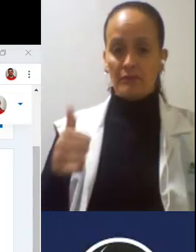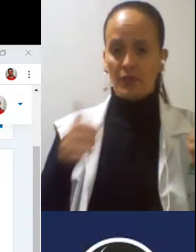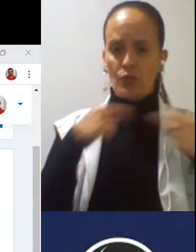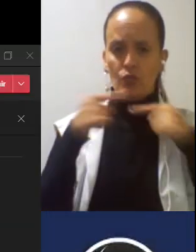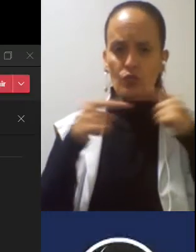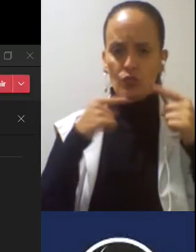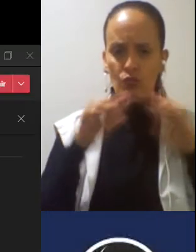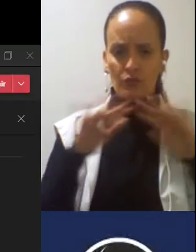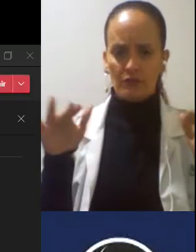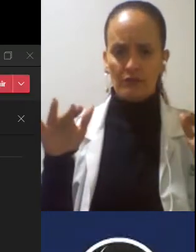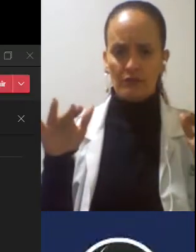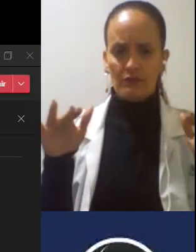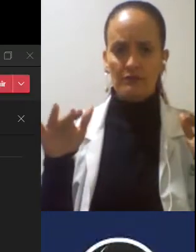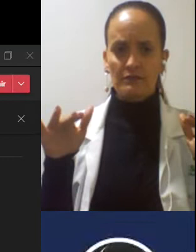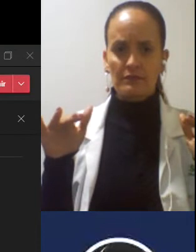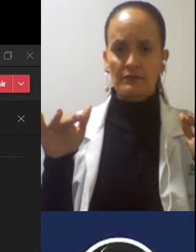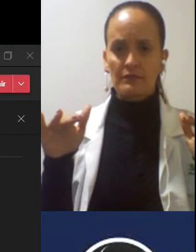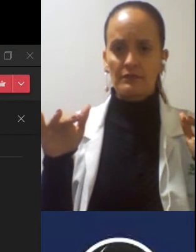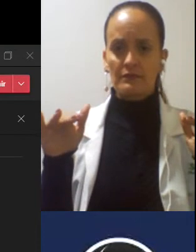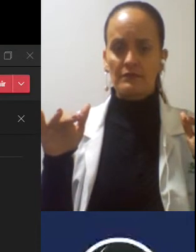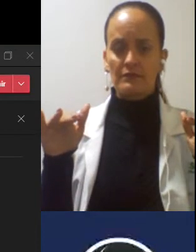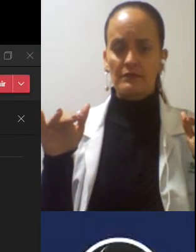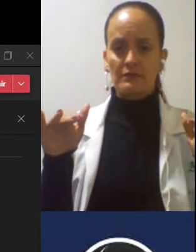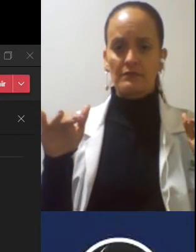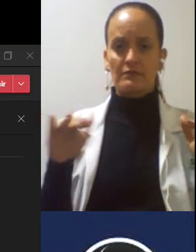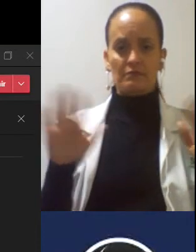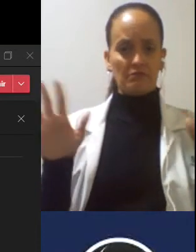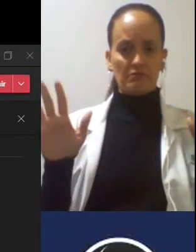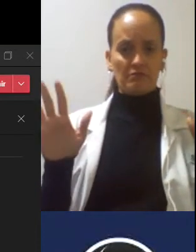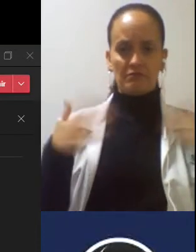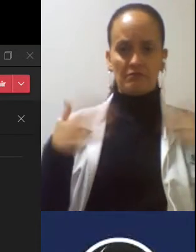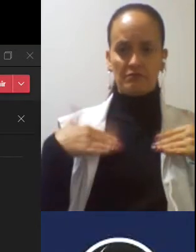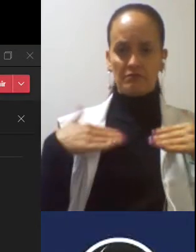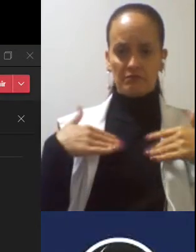dúvida, consideração? Tudo tranquilo?